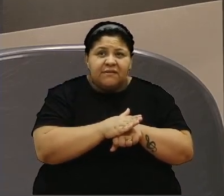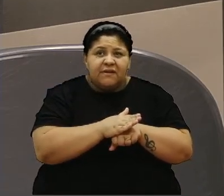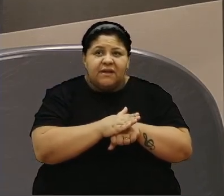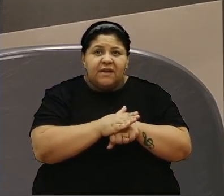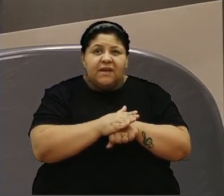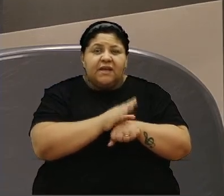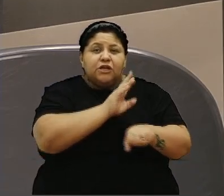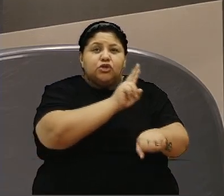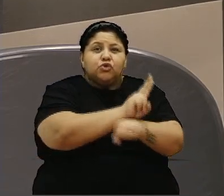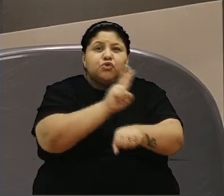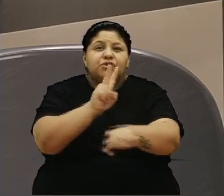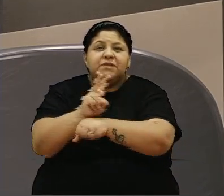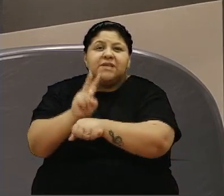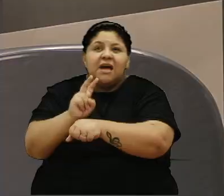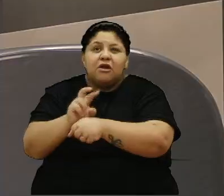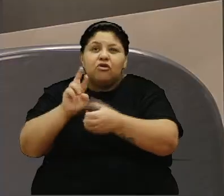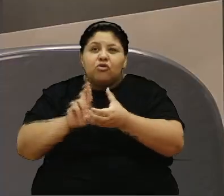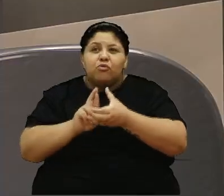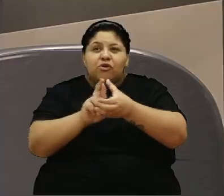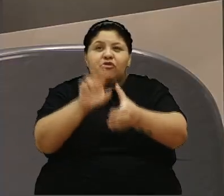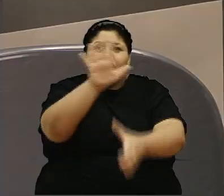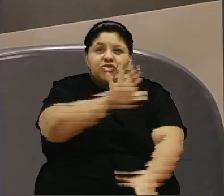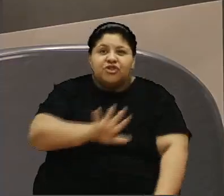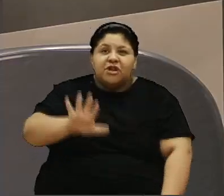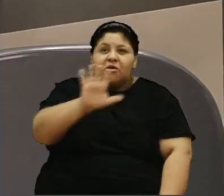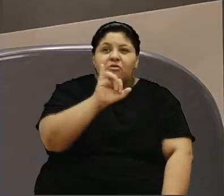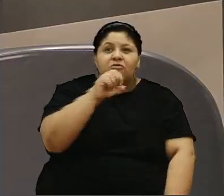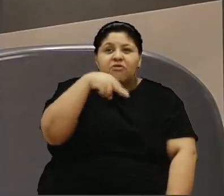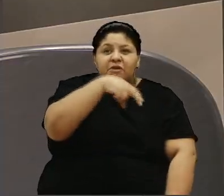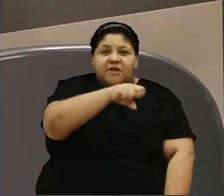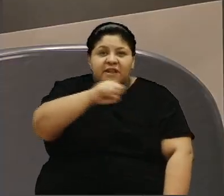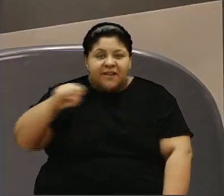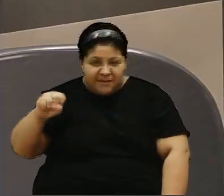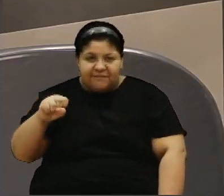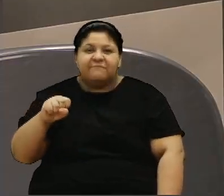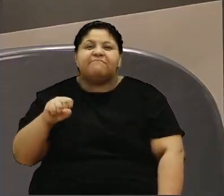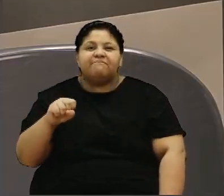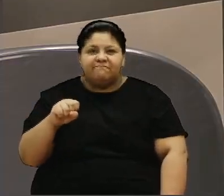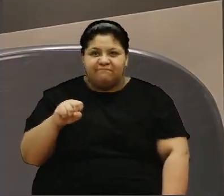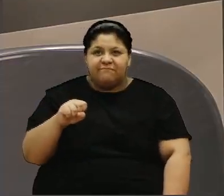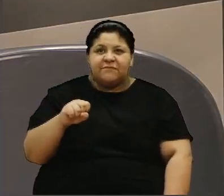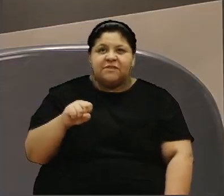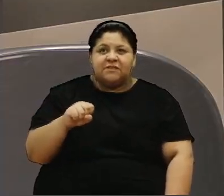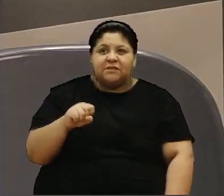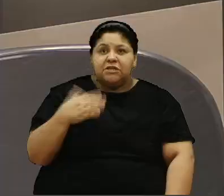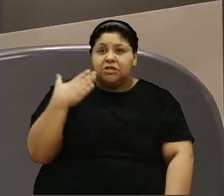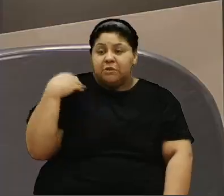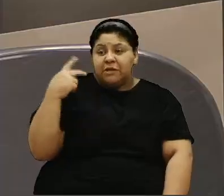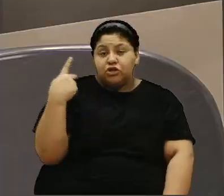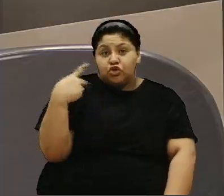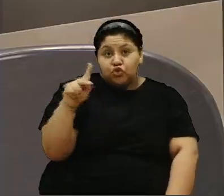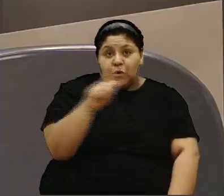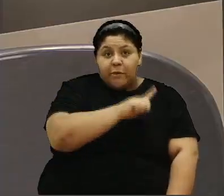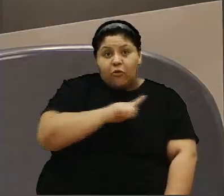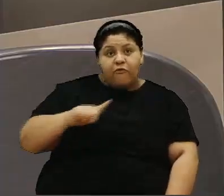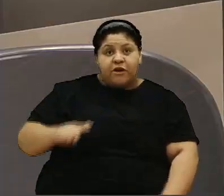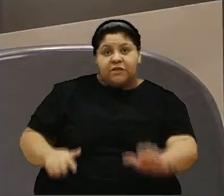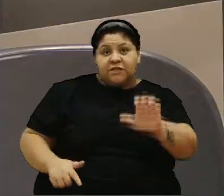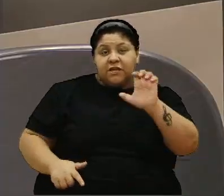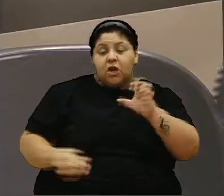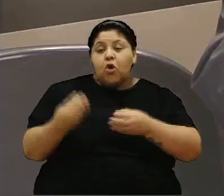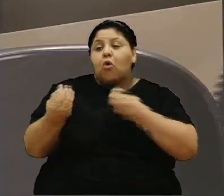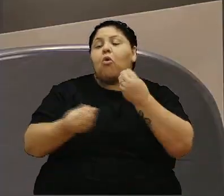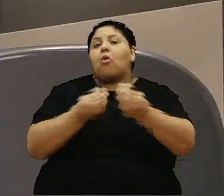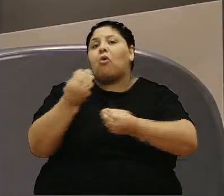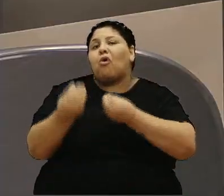procurador-geral do INSS, levando malas de dinheiro. Essa é a participação. A Polícia Federal sendo chamada de sua pelo governo de esquerda, né? Então, como que